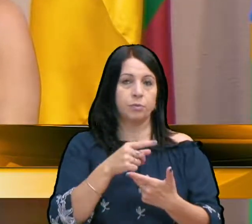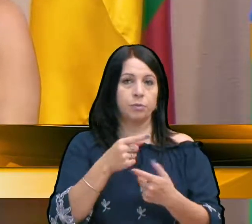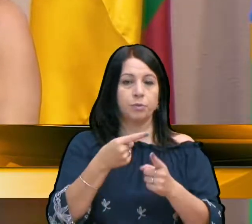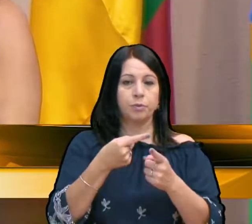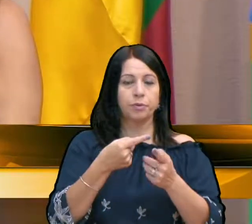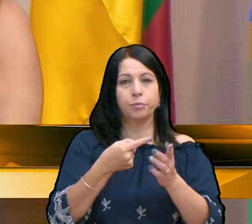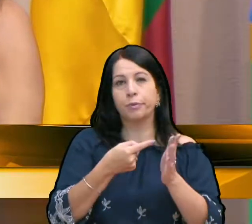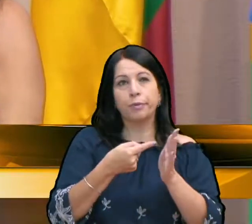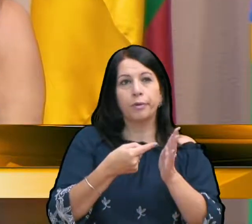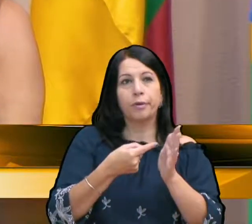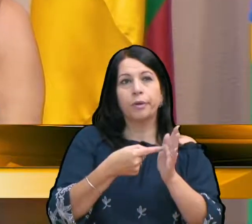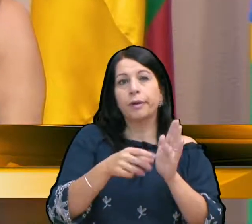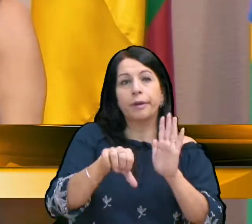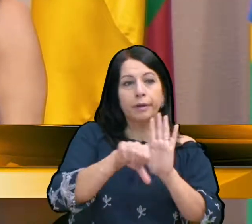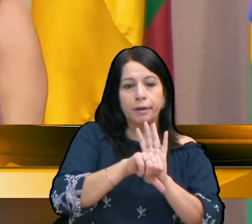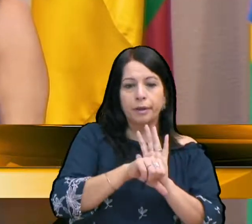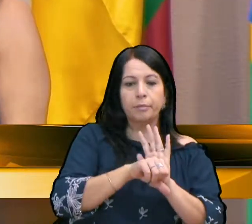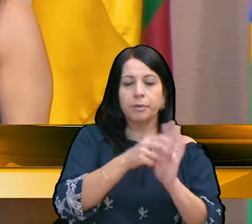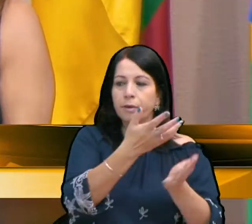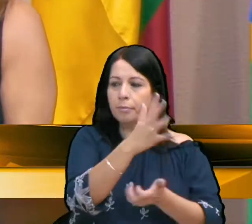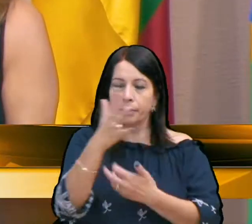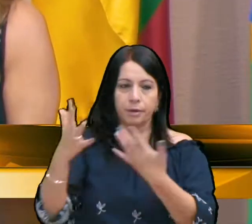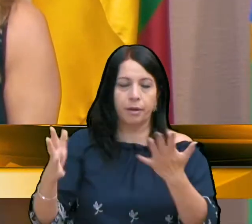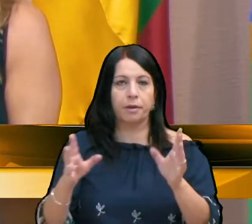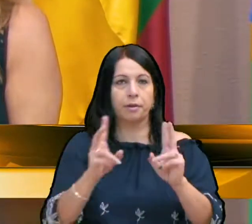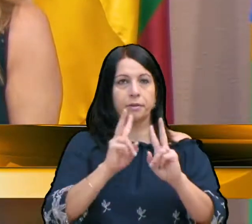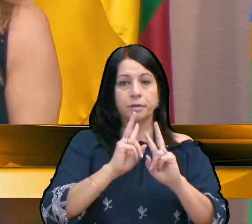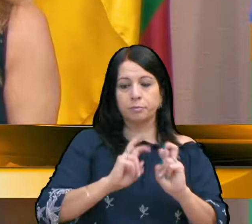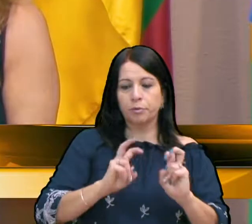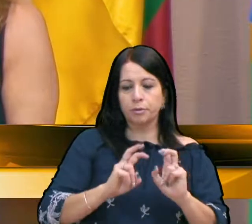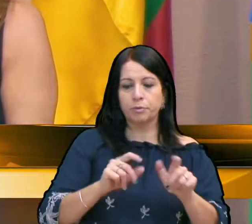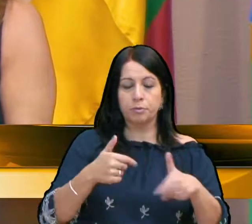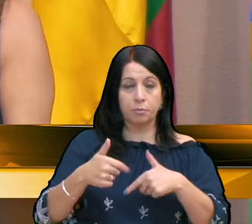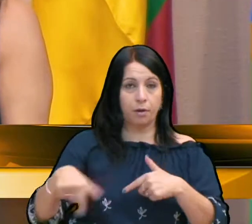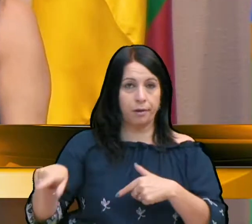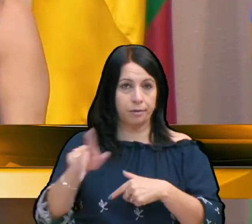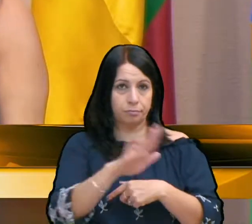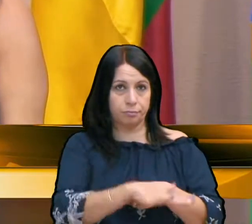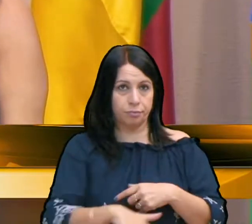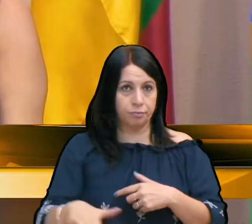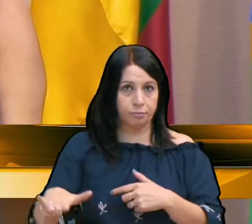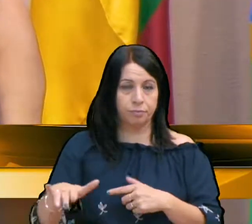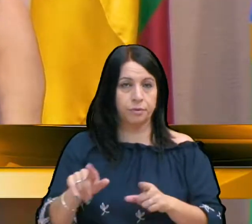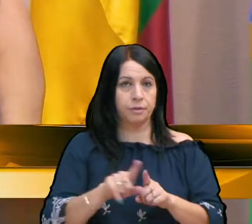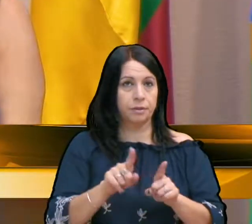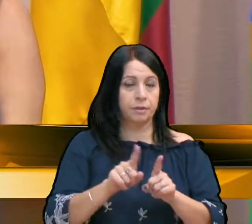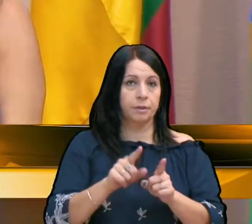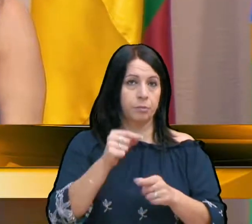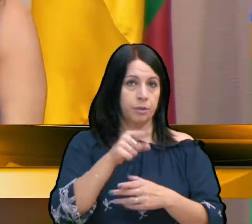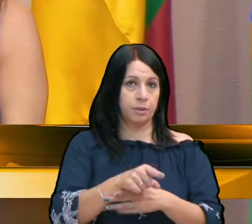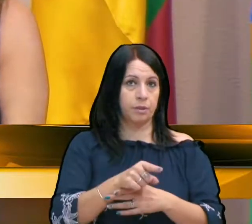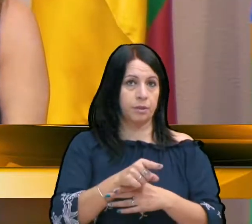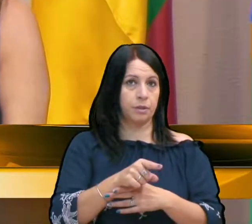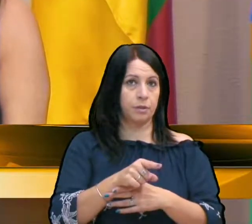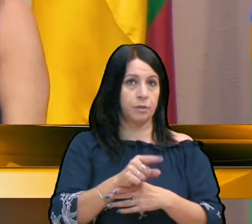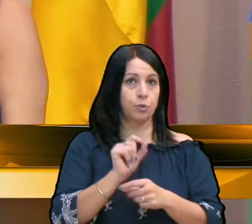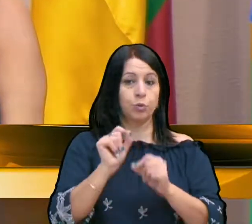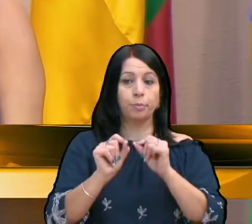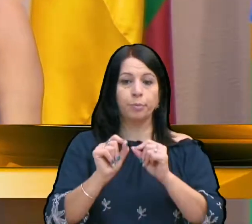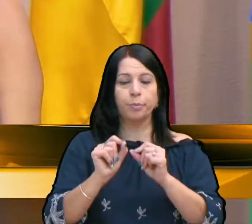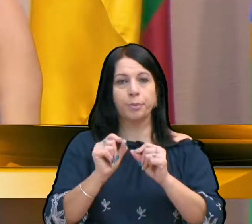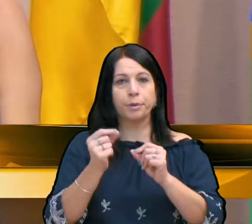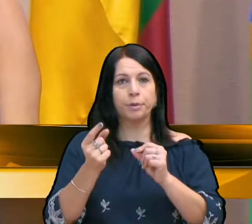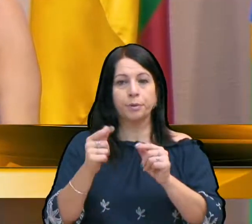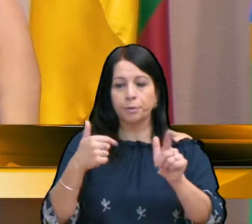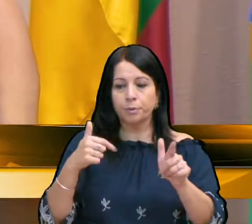crimes ambientais e por exploração do trabalho infantil e por condenações em relação à saúde do